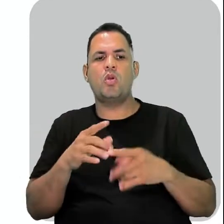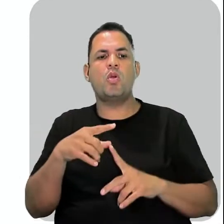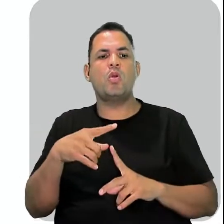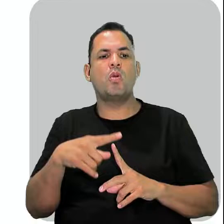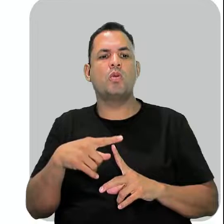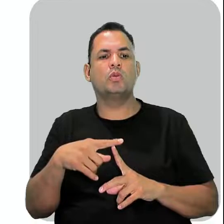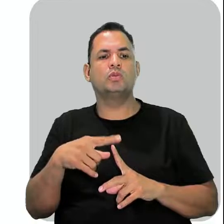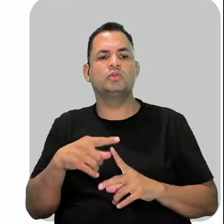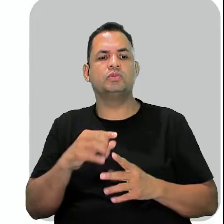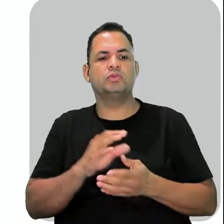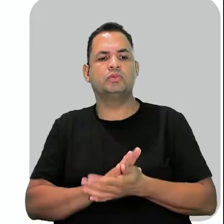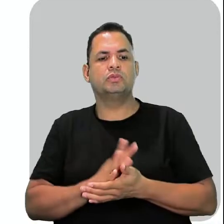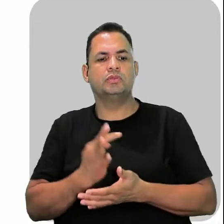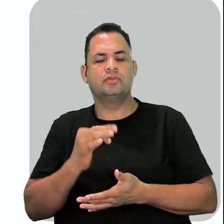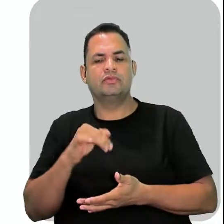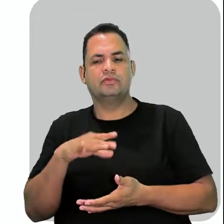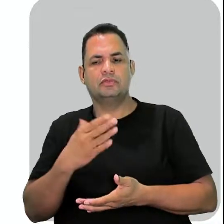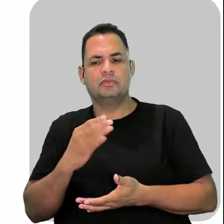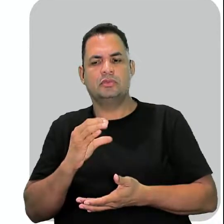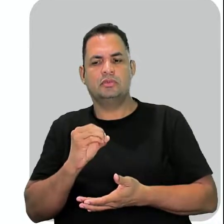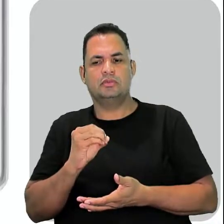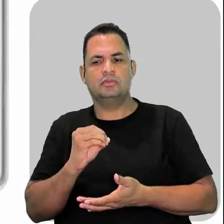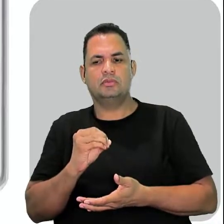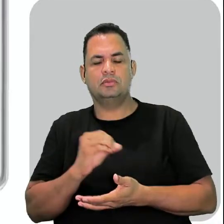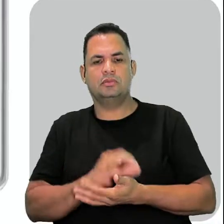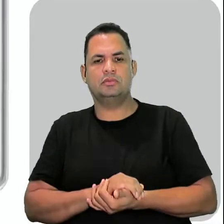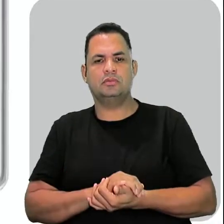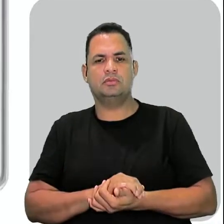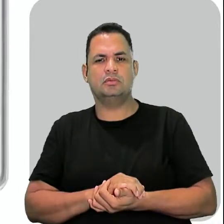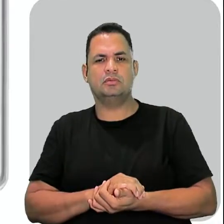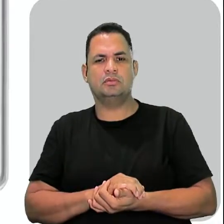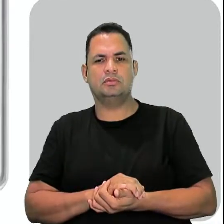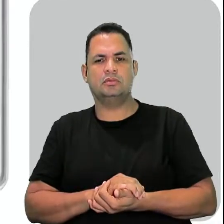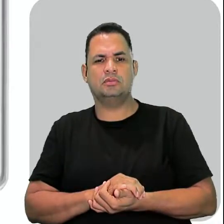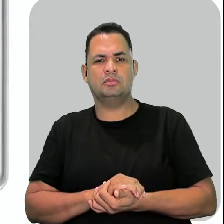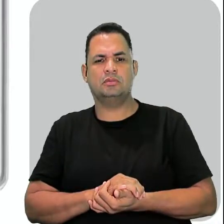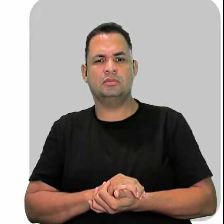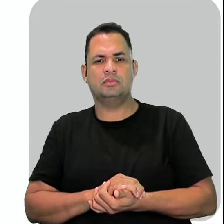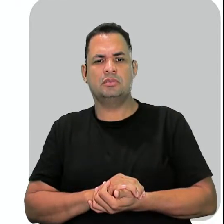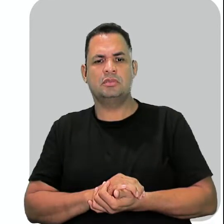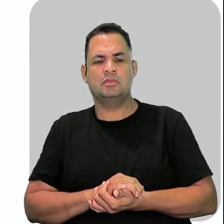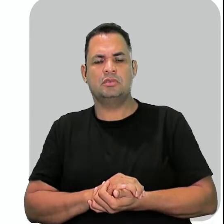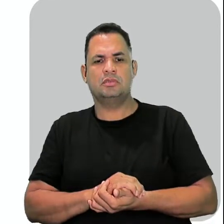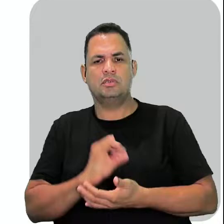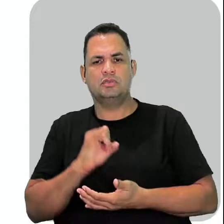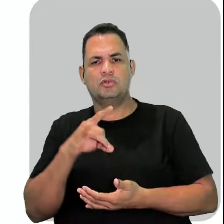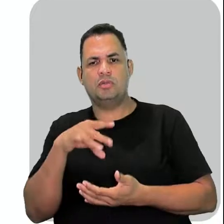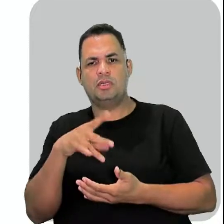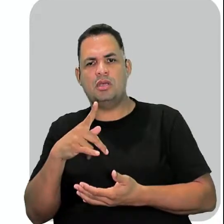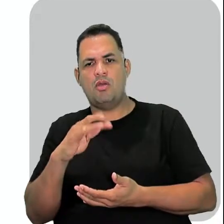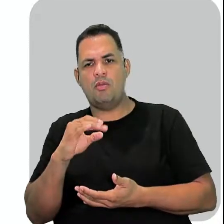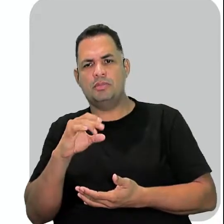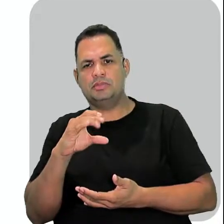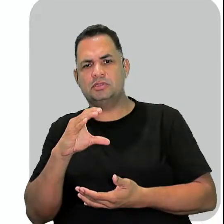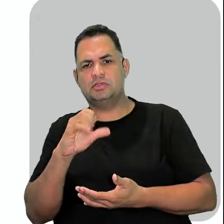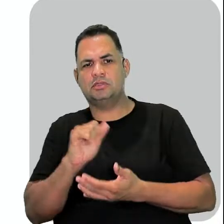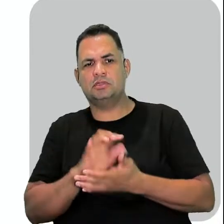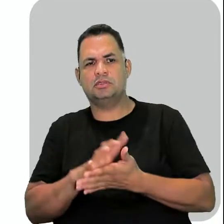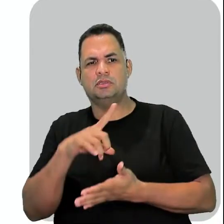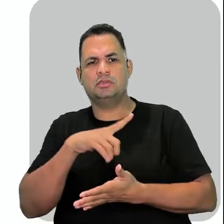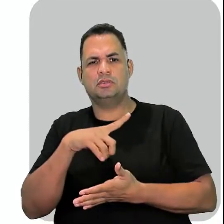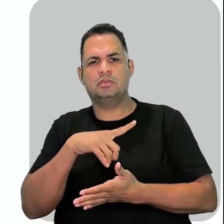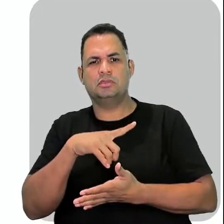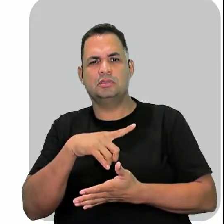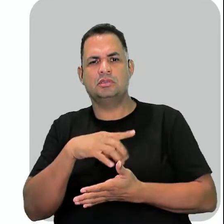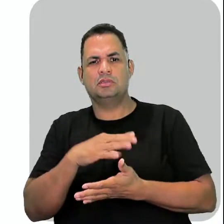de isomeria? Isomeria de função. E a isomeria óptica? Nesse caso aqui, a gente tem